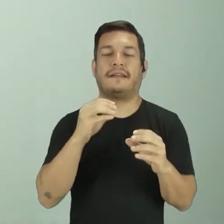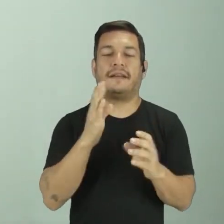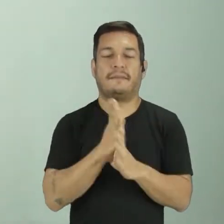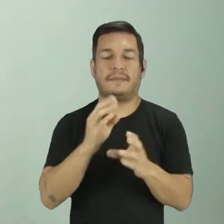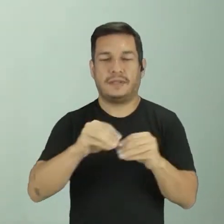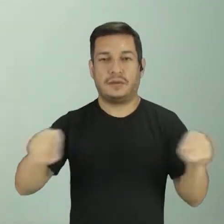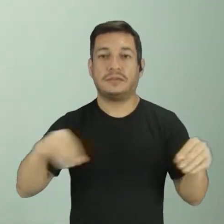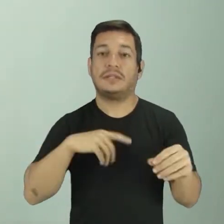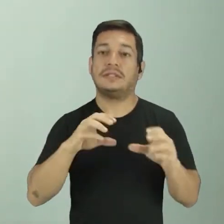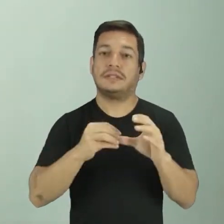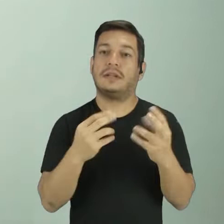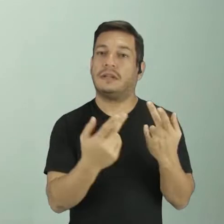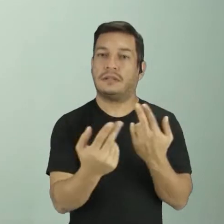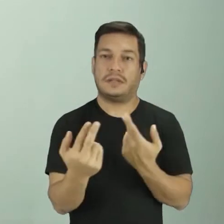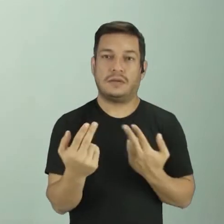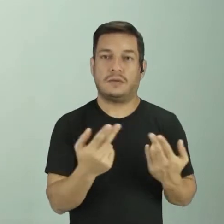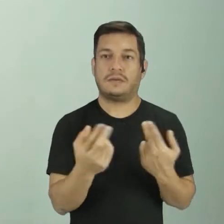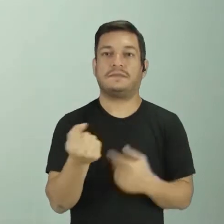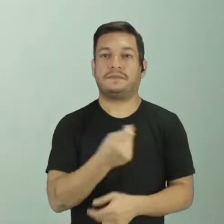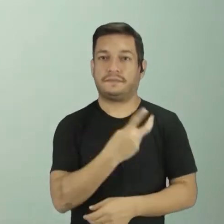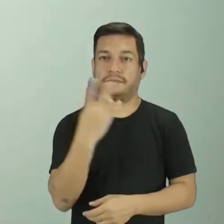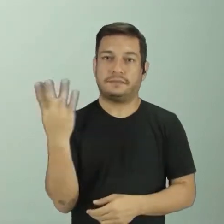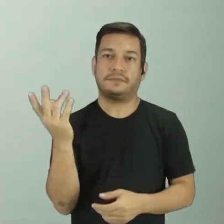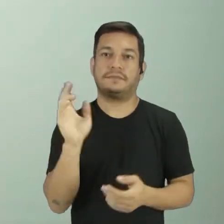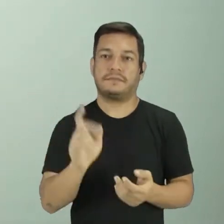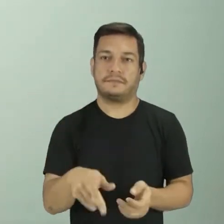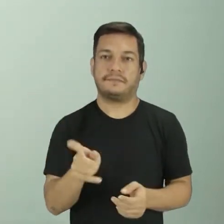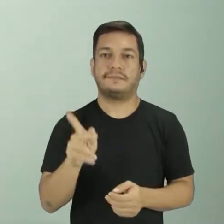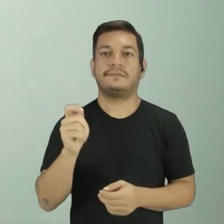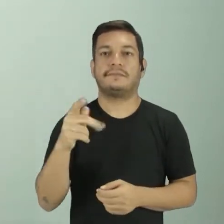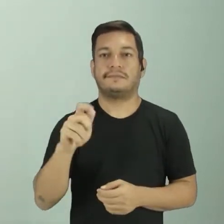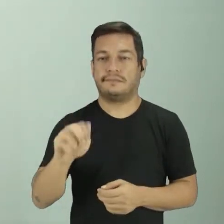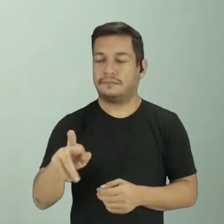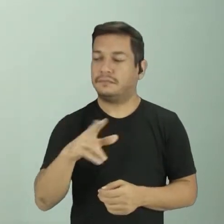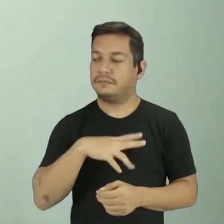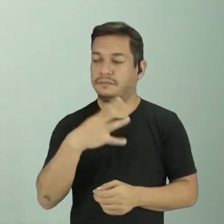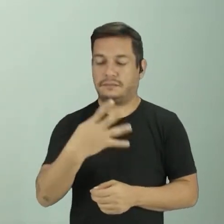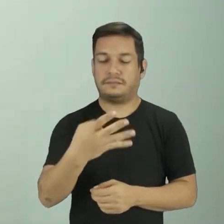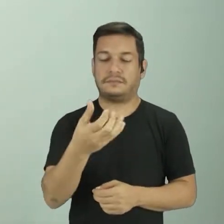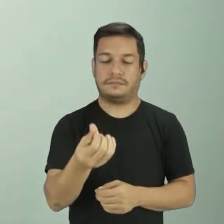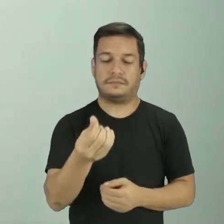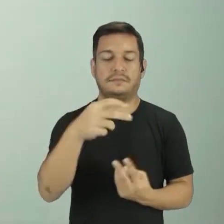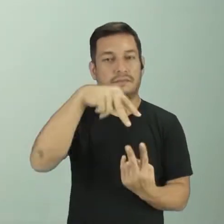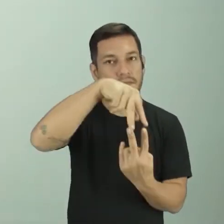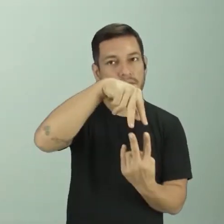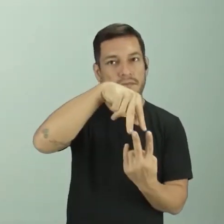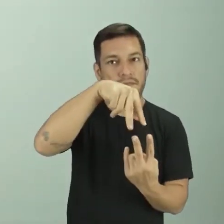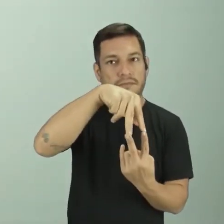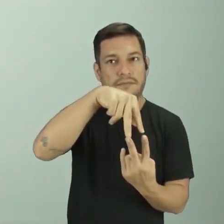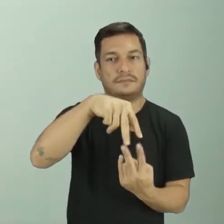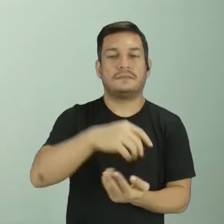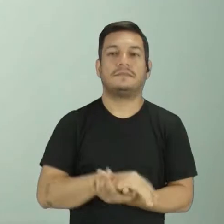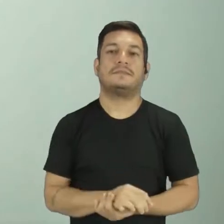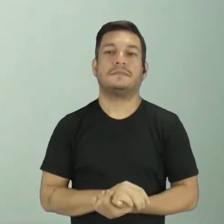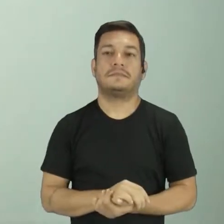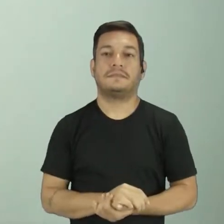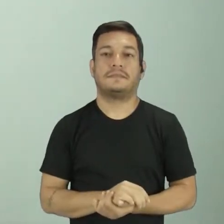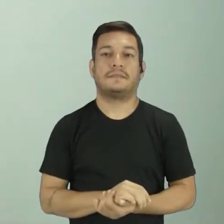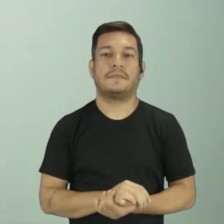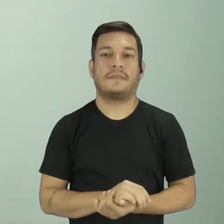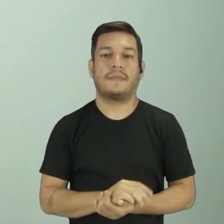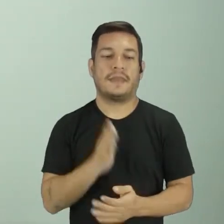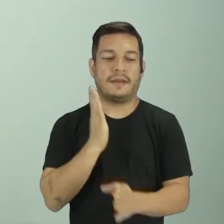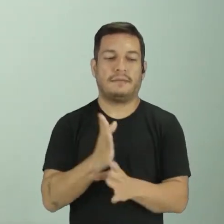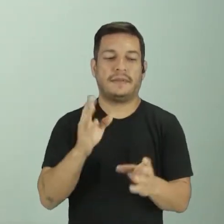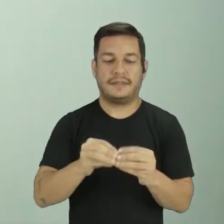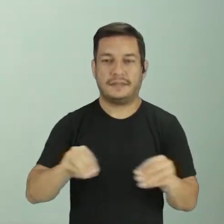produzir células iguais, com as mesmas quantidades de pares, com 46 cromossomos, 23 pares. A mitose